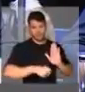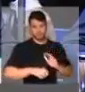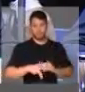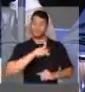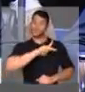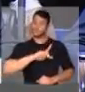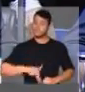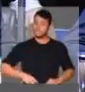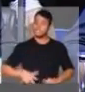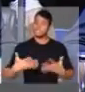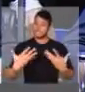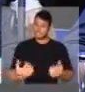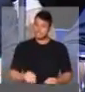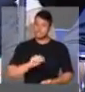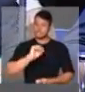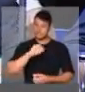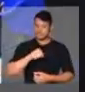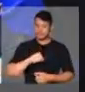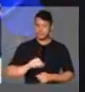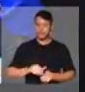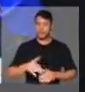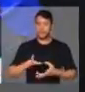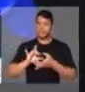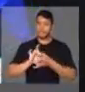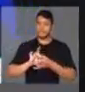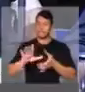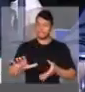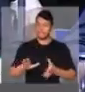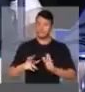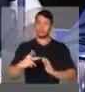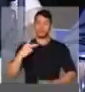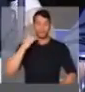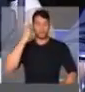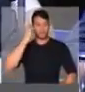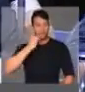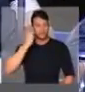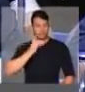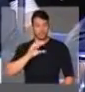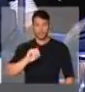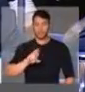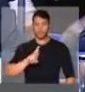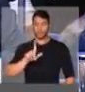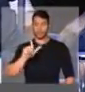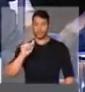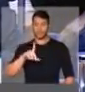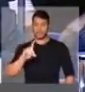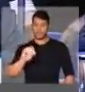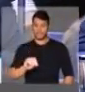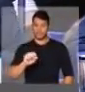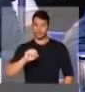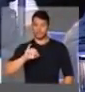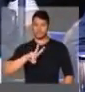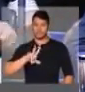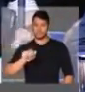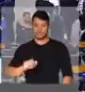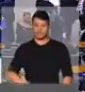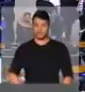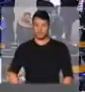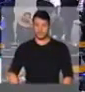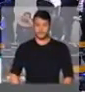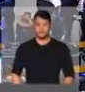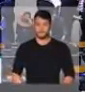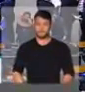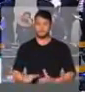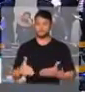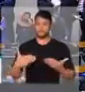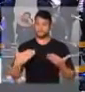presidente registra o apoio da Vossa Excelência. Com a palavra, Vossa Excelência, aqui. Deputado Orlando Silva, para contraditar. Manobra.